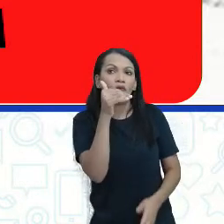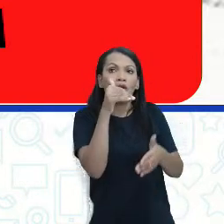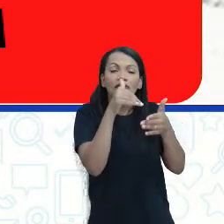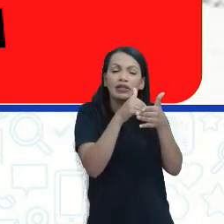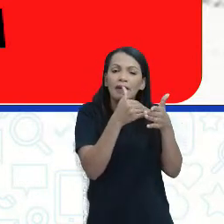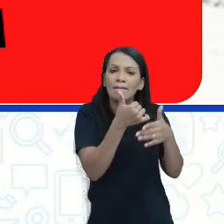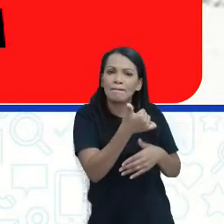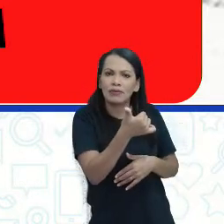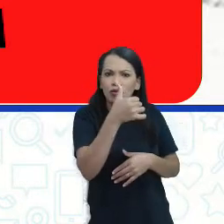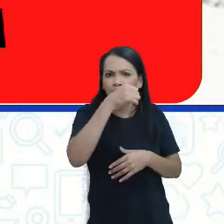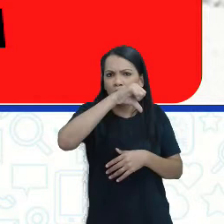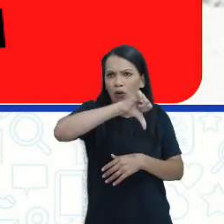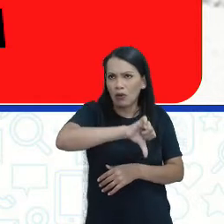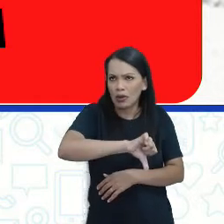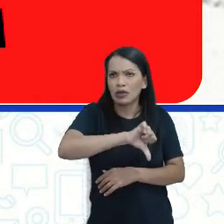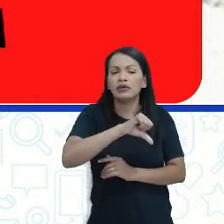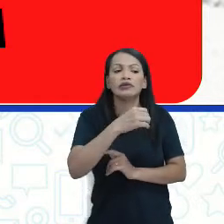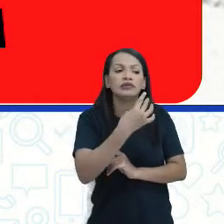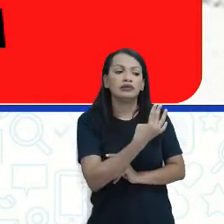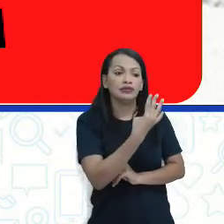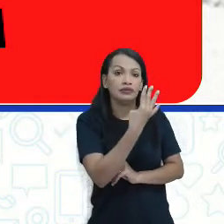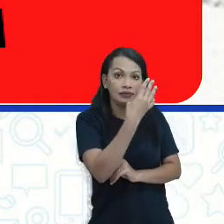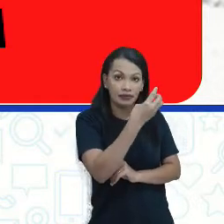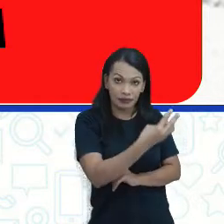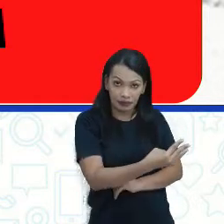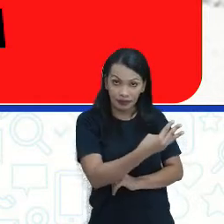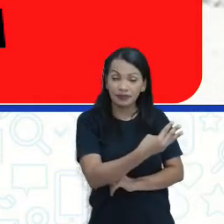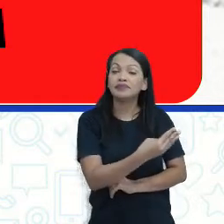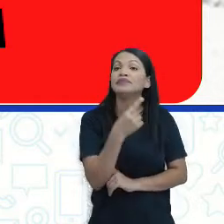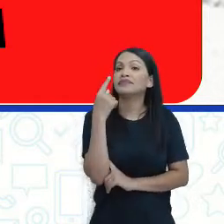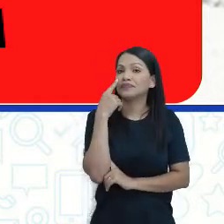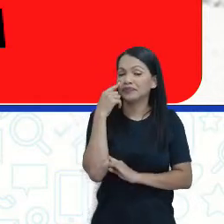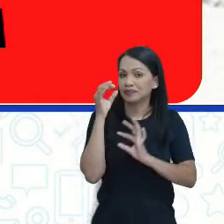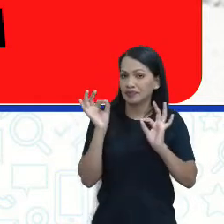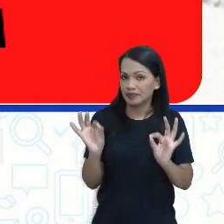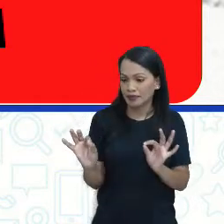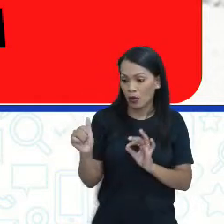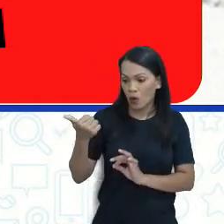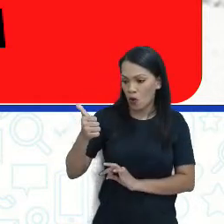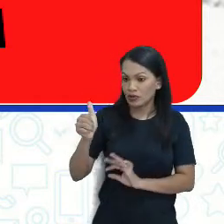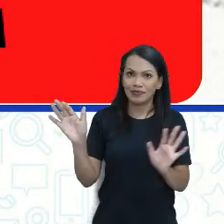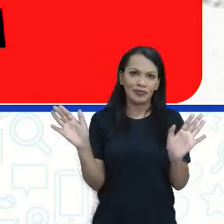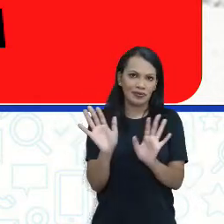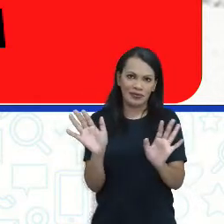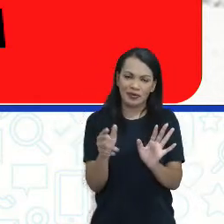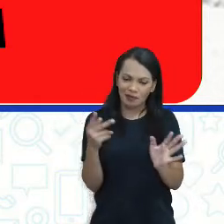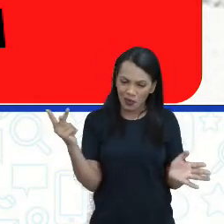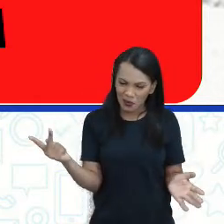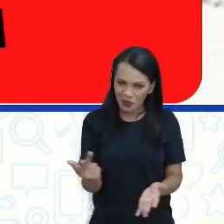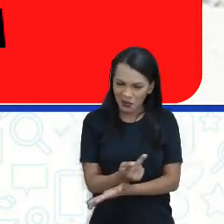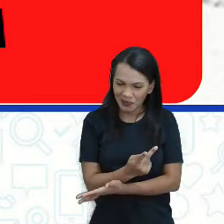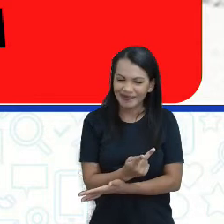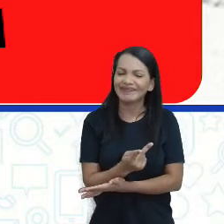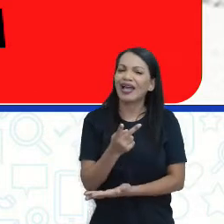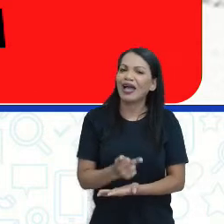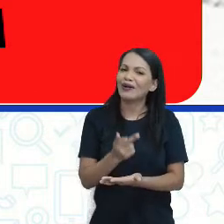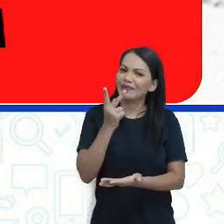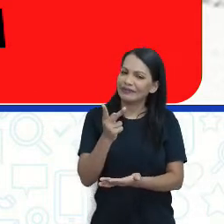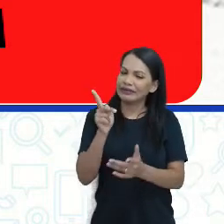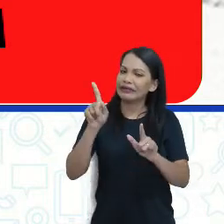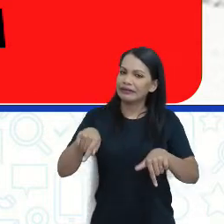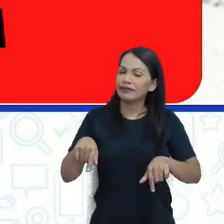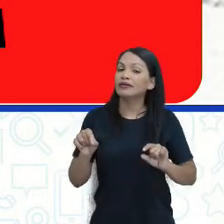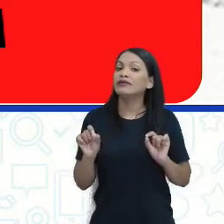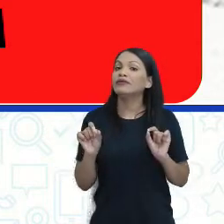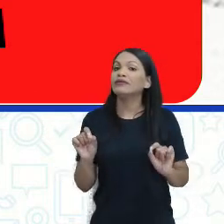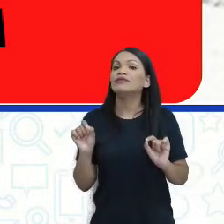aí 11.941, mas não é 1941 a 1943, isso acontece. Então, e é muito provável,